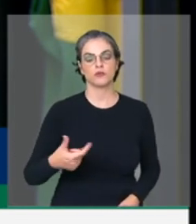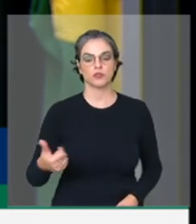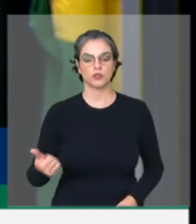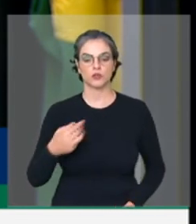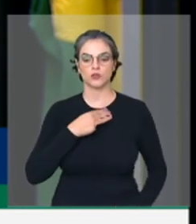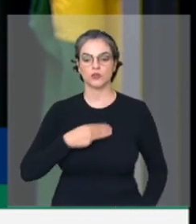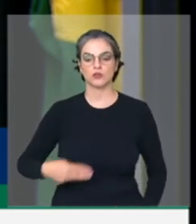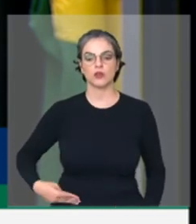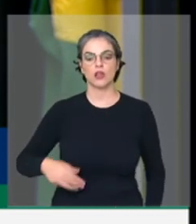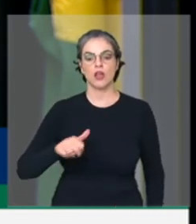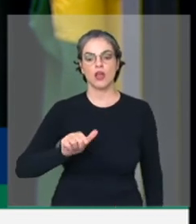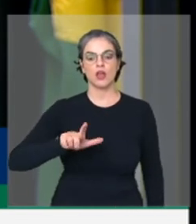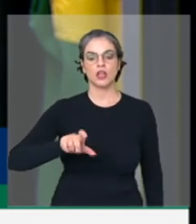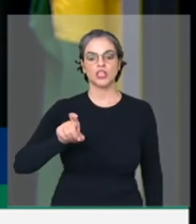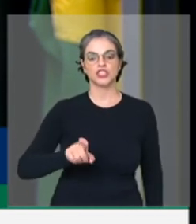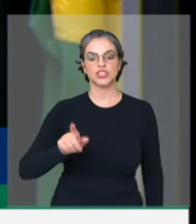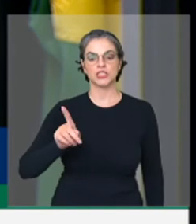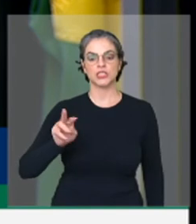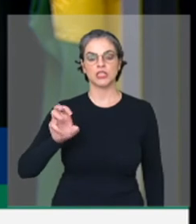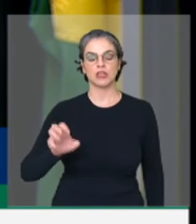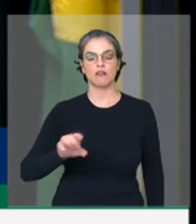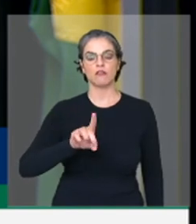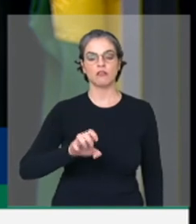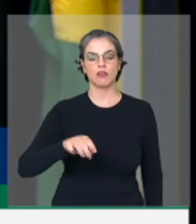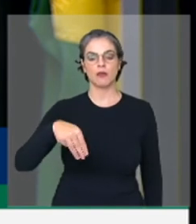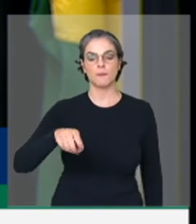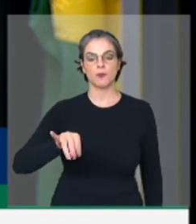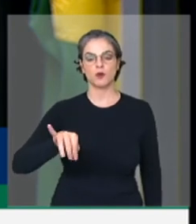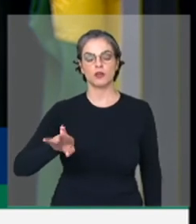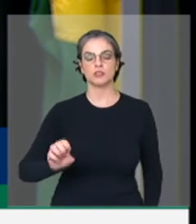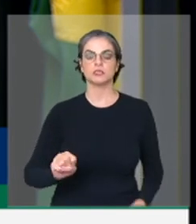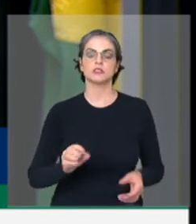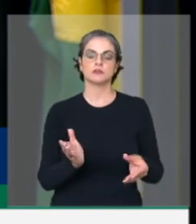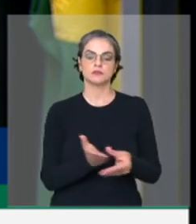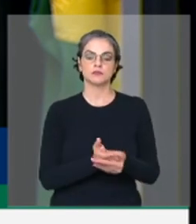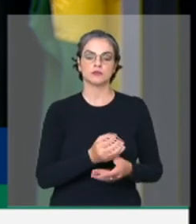ministro Alexandre de Moraes, nos autos do inquérito número